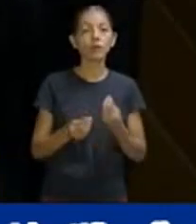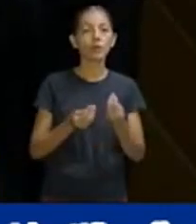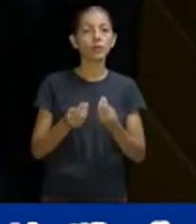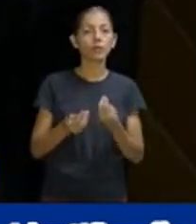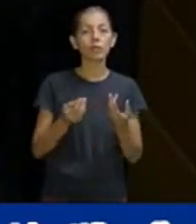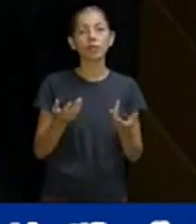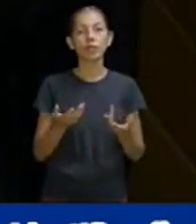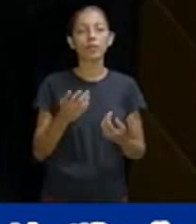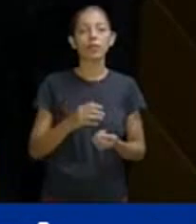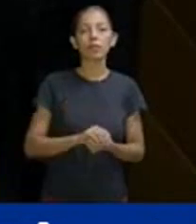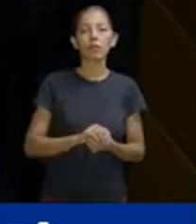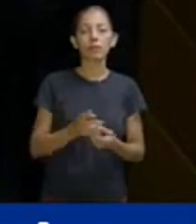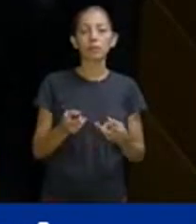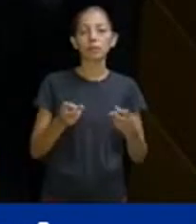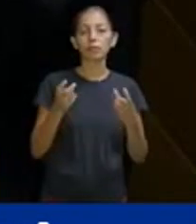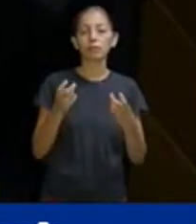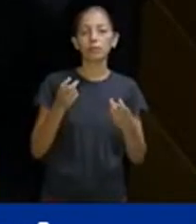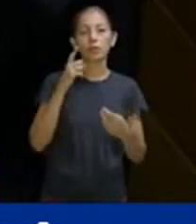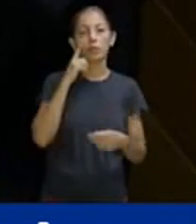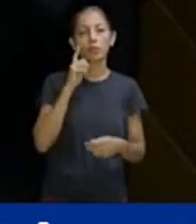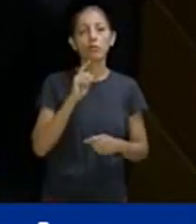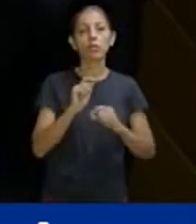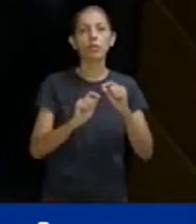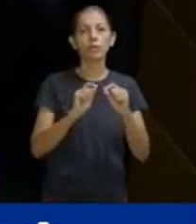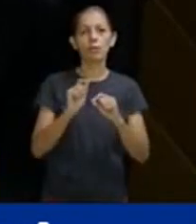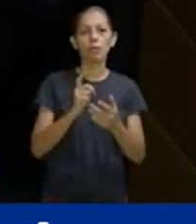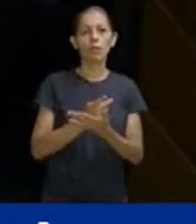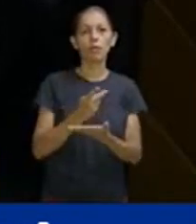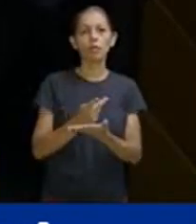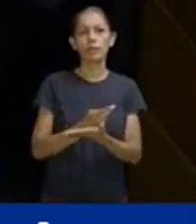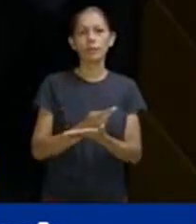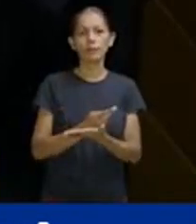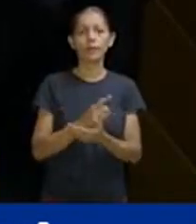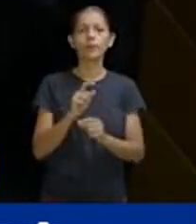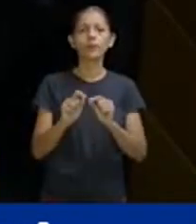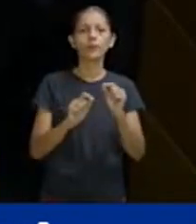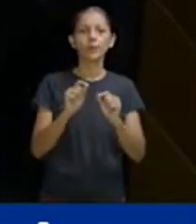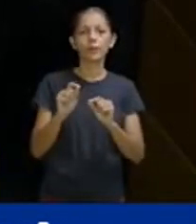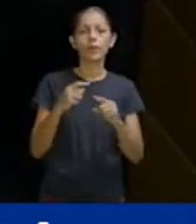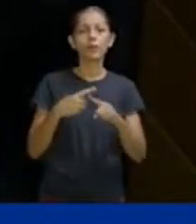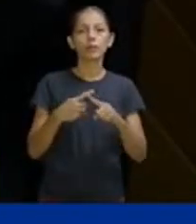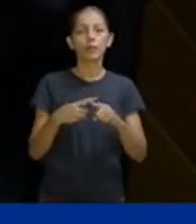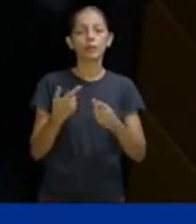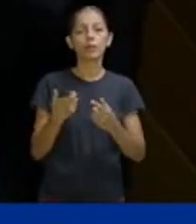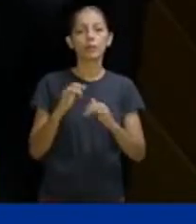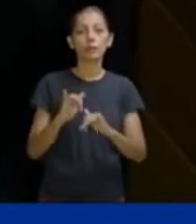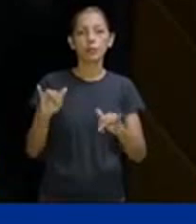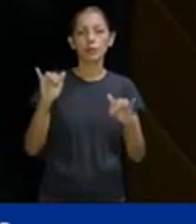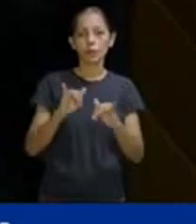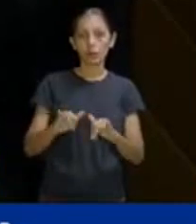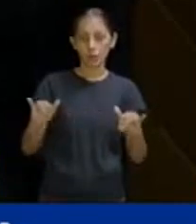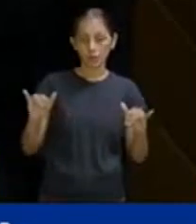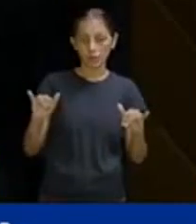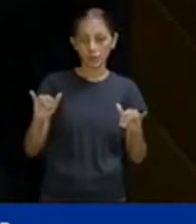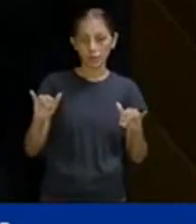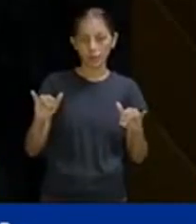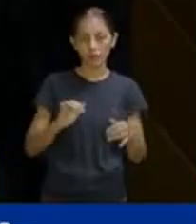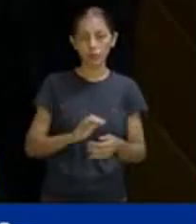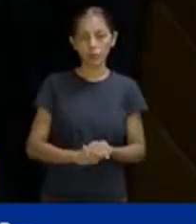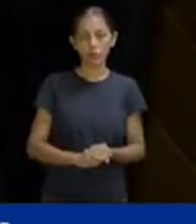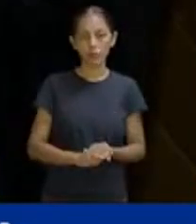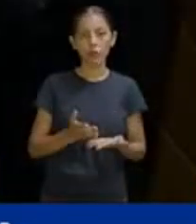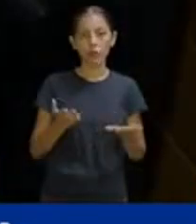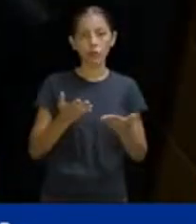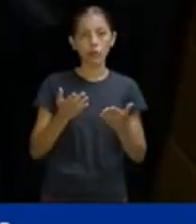Não houve a identificação de quem cometeu a infração. Isso porque a propaganda apontada como